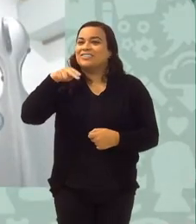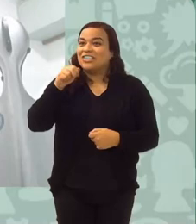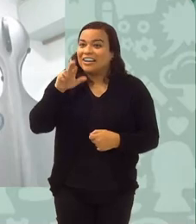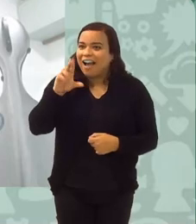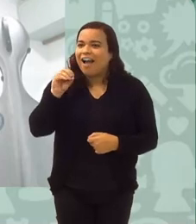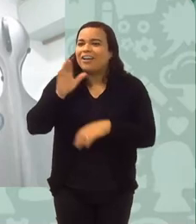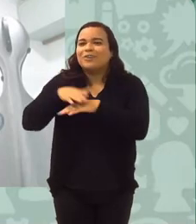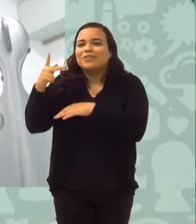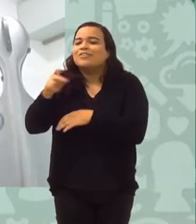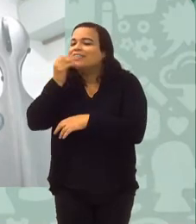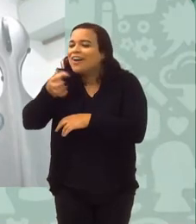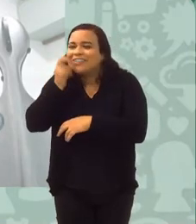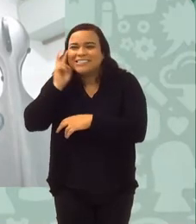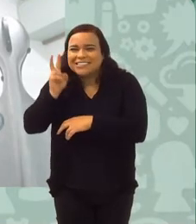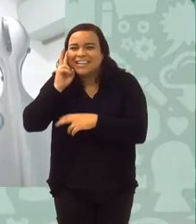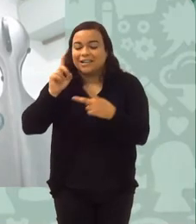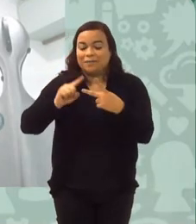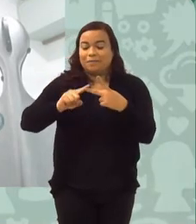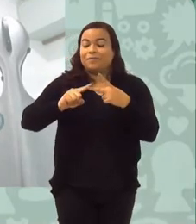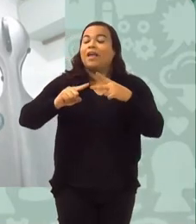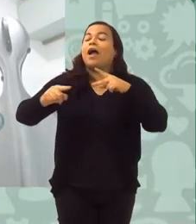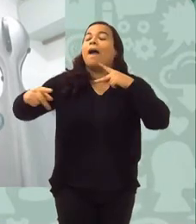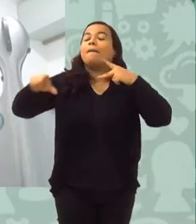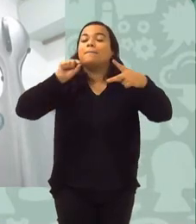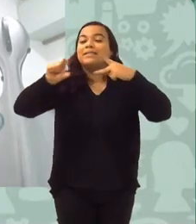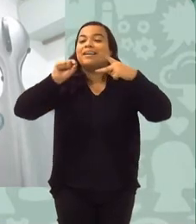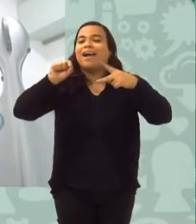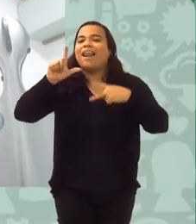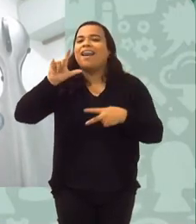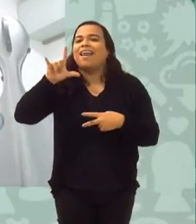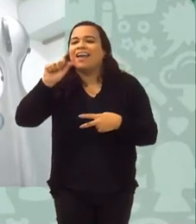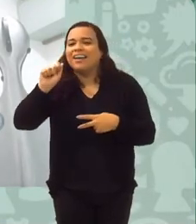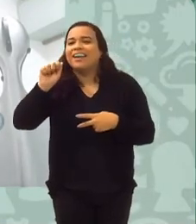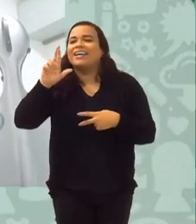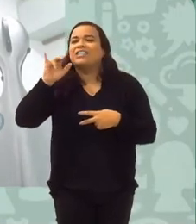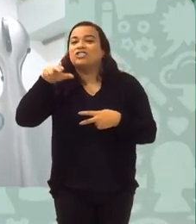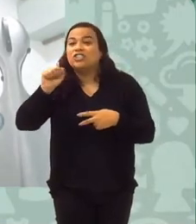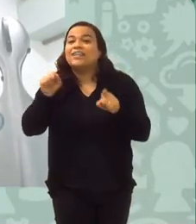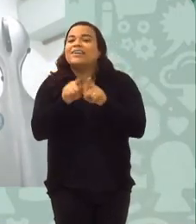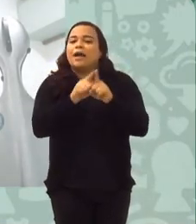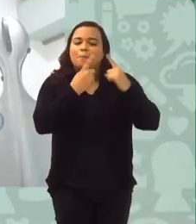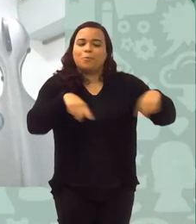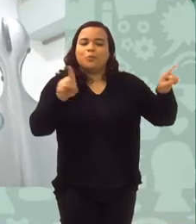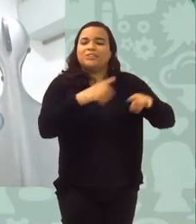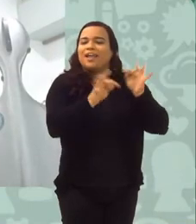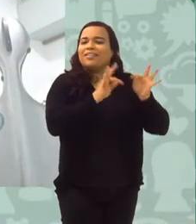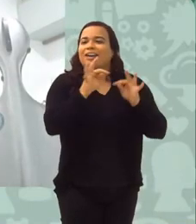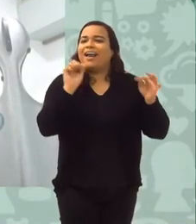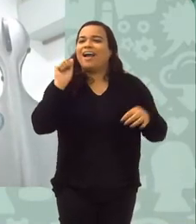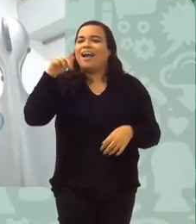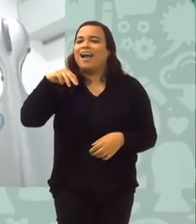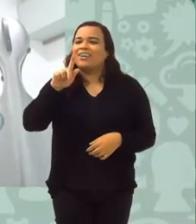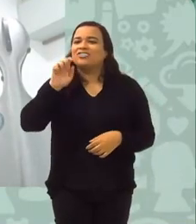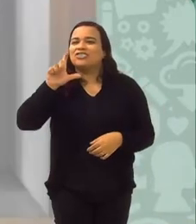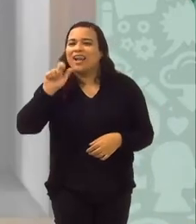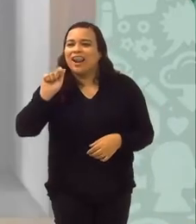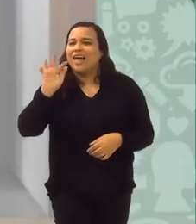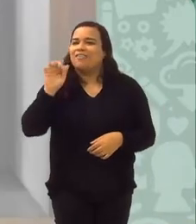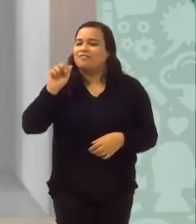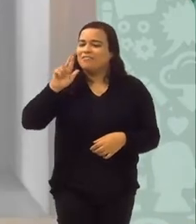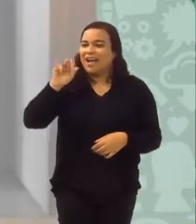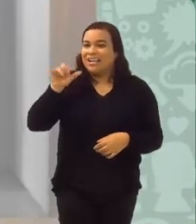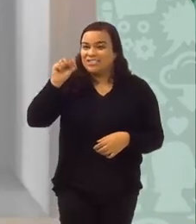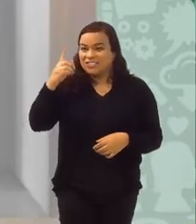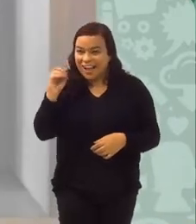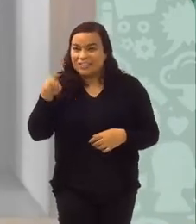de histórias, com a psicanalista Leila Cristina e a musicoterapeuta Ângela Farjado. Bom, a